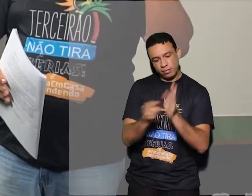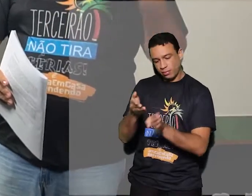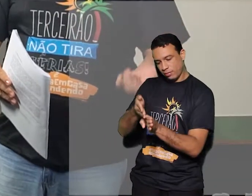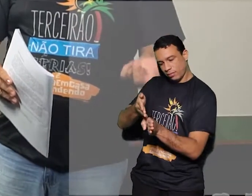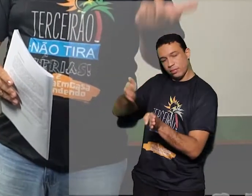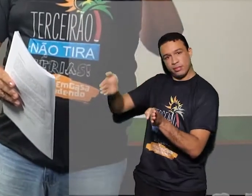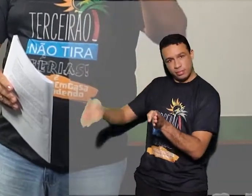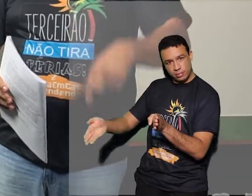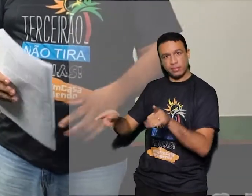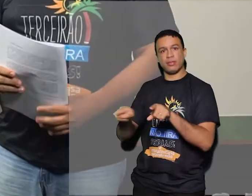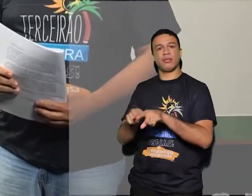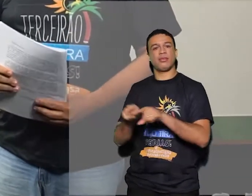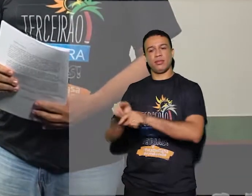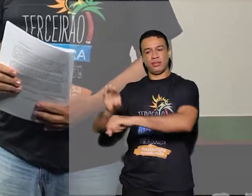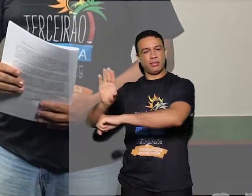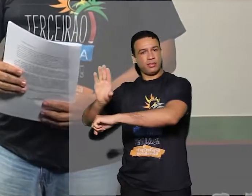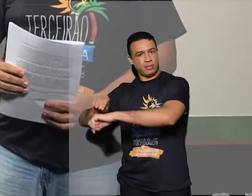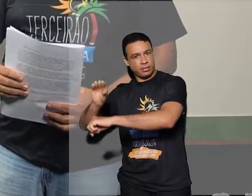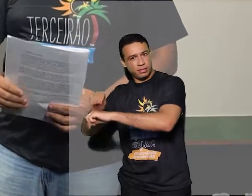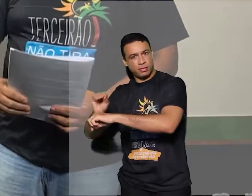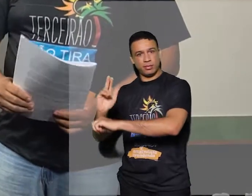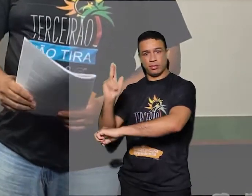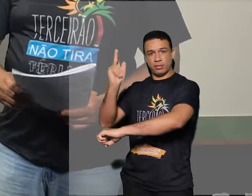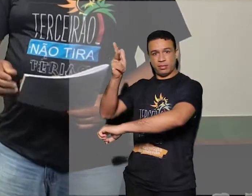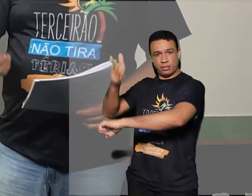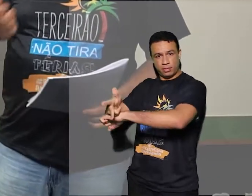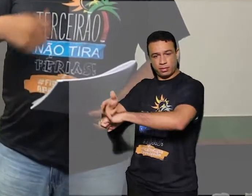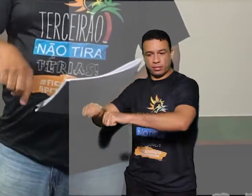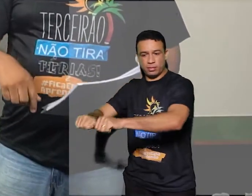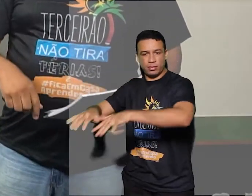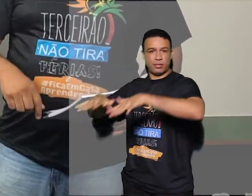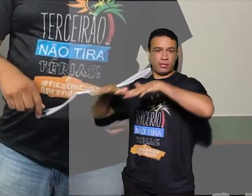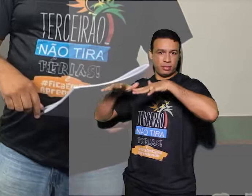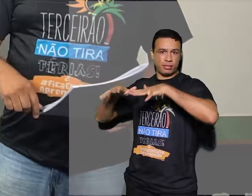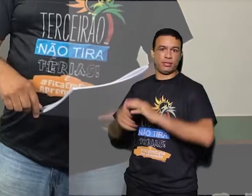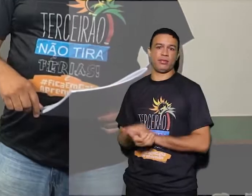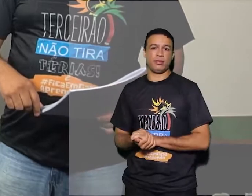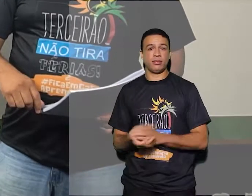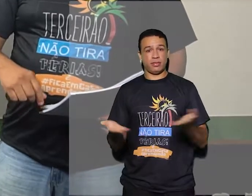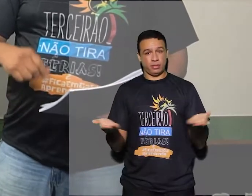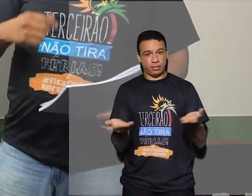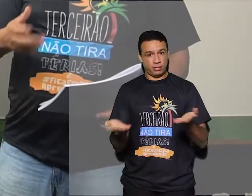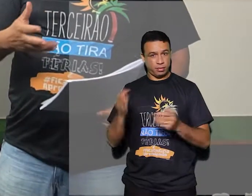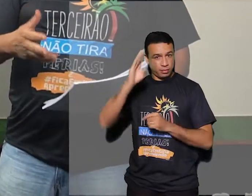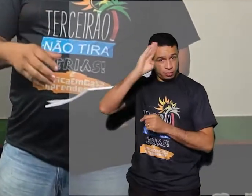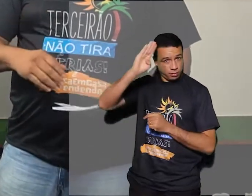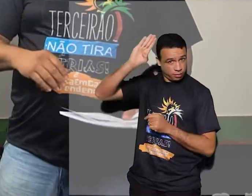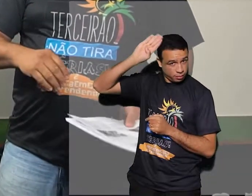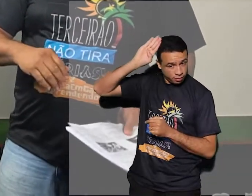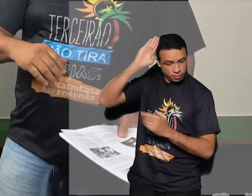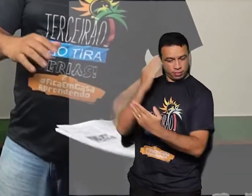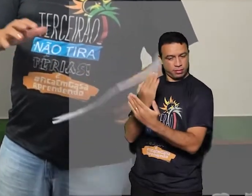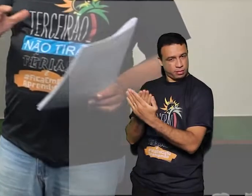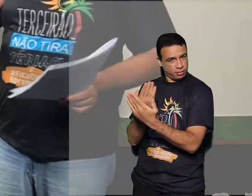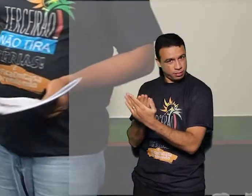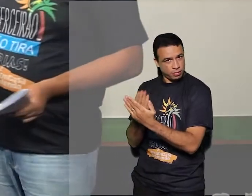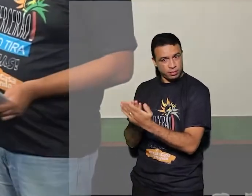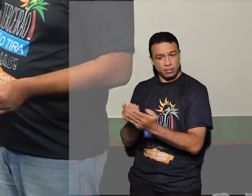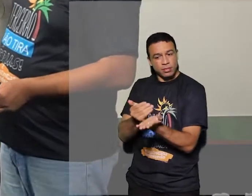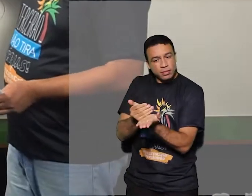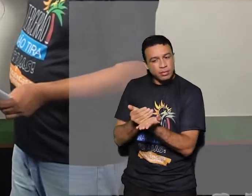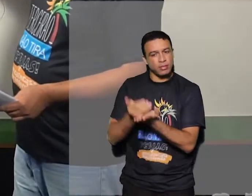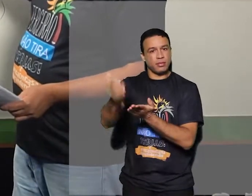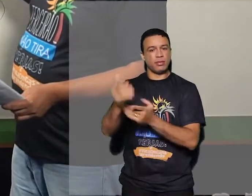a fotografia e o cinema, ok? Então a gente começa agora com o academicismo. O que veio a ser o academicismo? Ele começa a